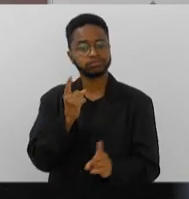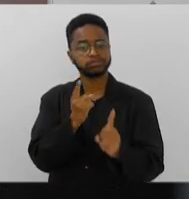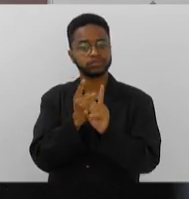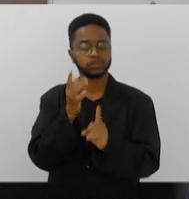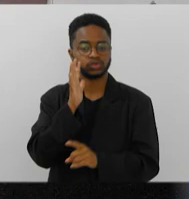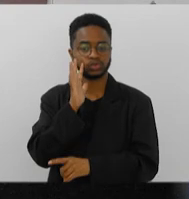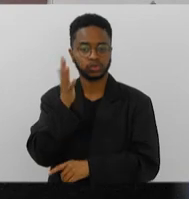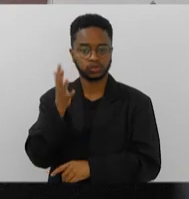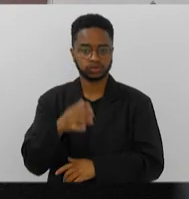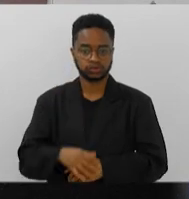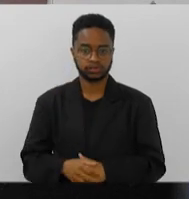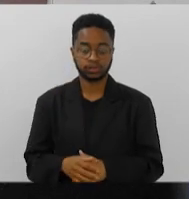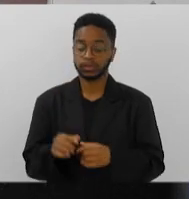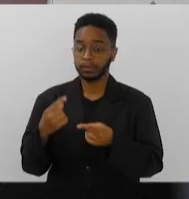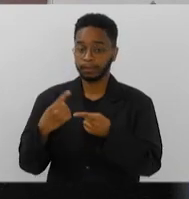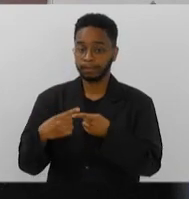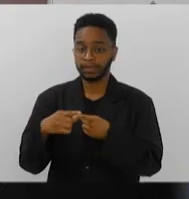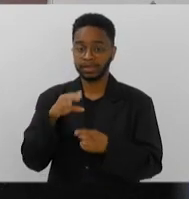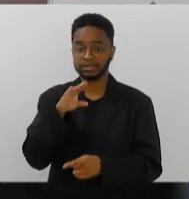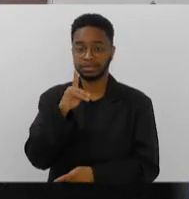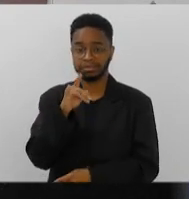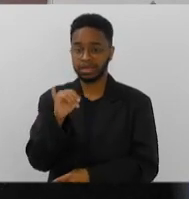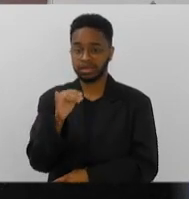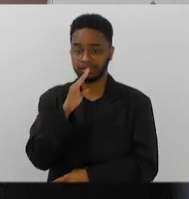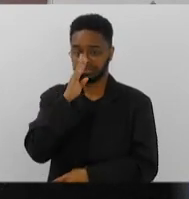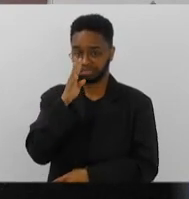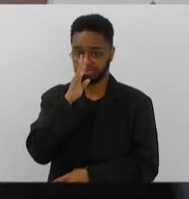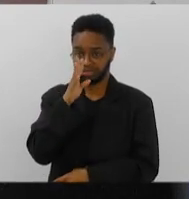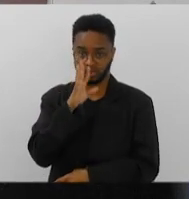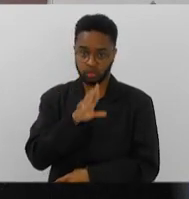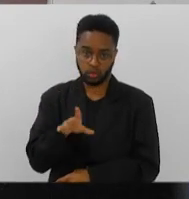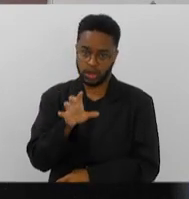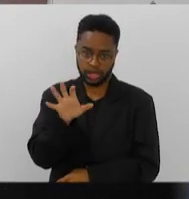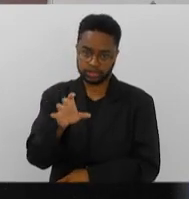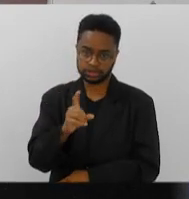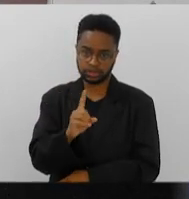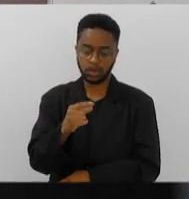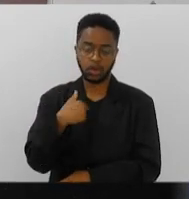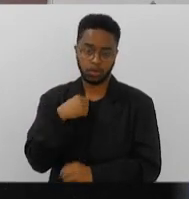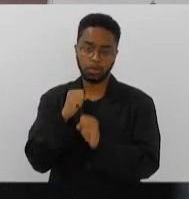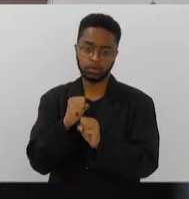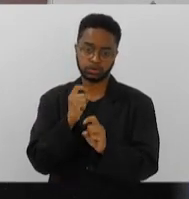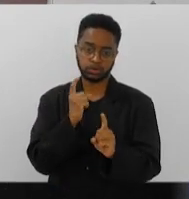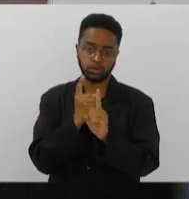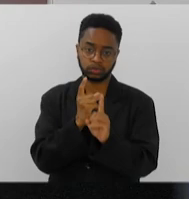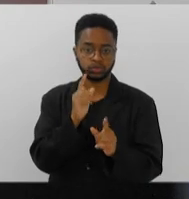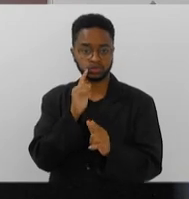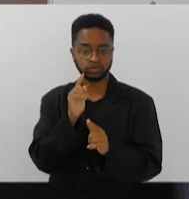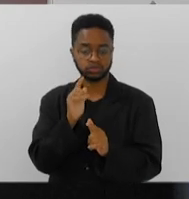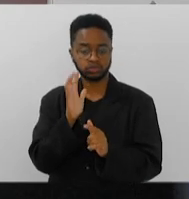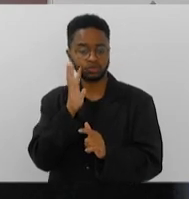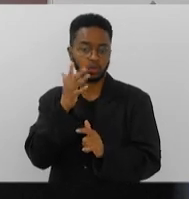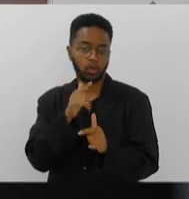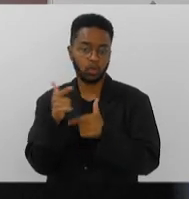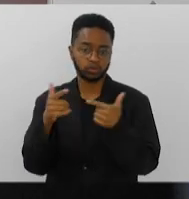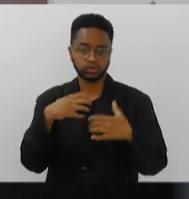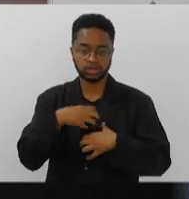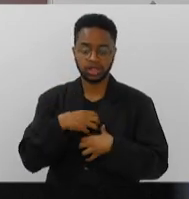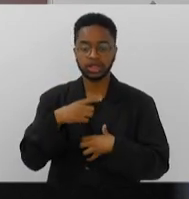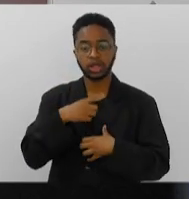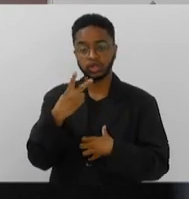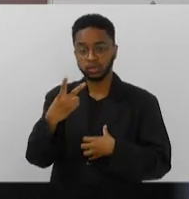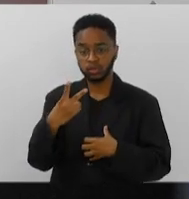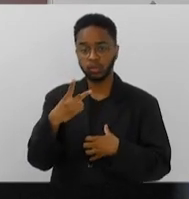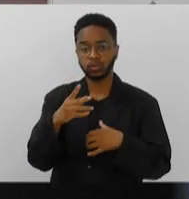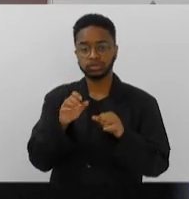soluções. A CPI pela CPI, não é isso. Eu posso encontrar de outra maneira. E fizemos. Fizemos audiência pública, duas